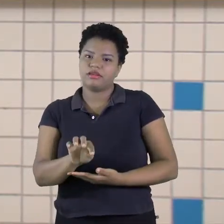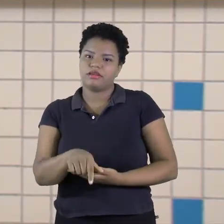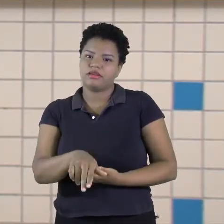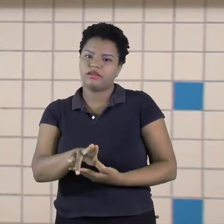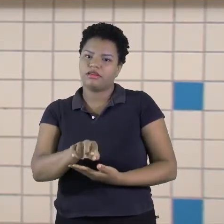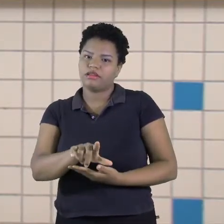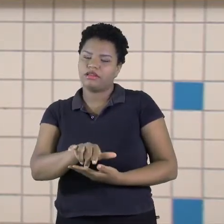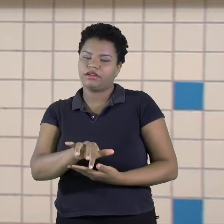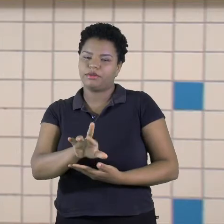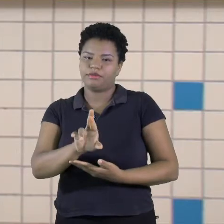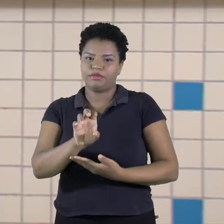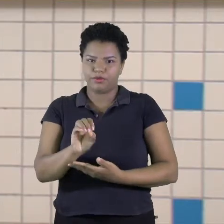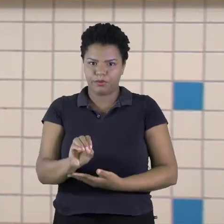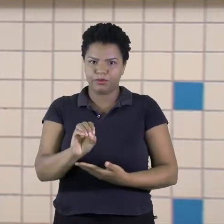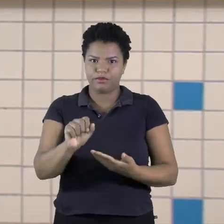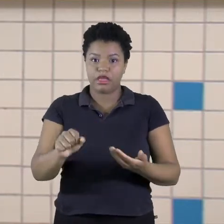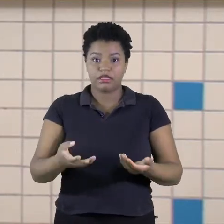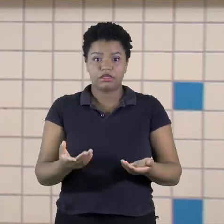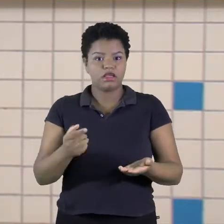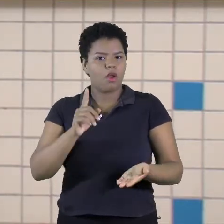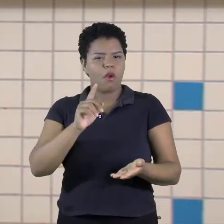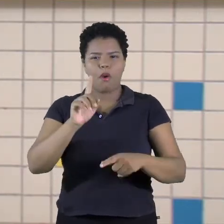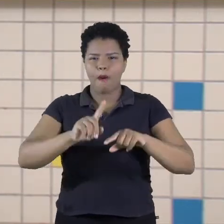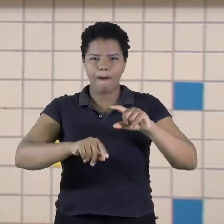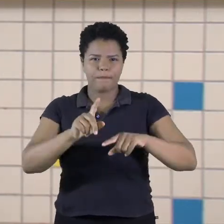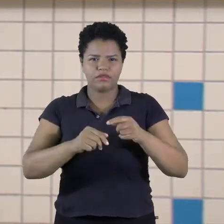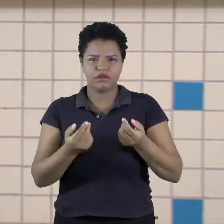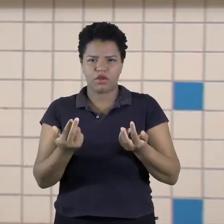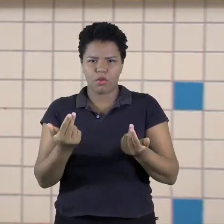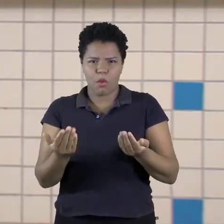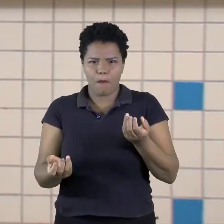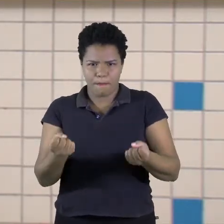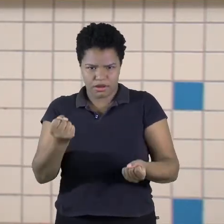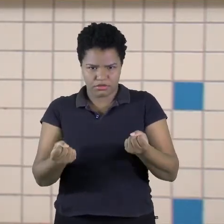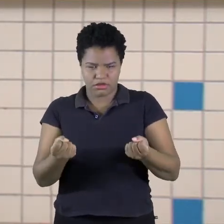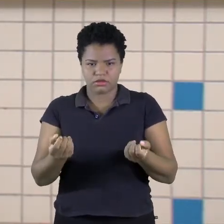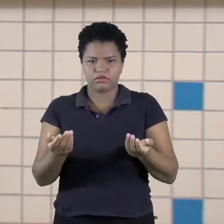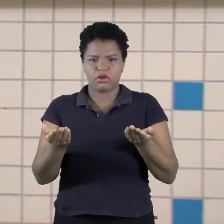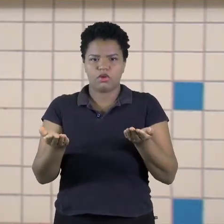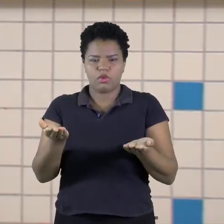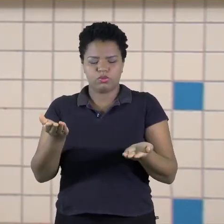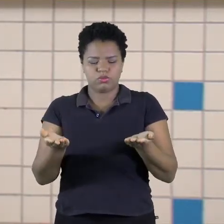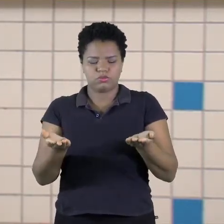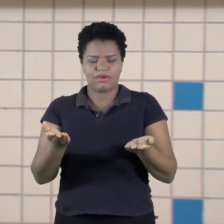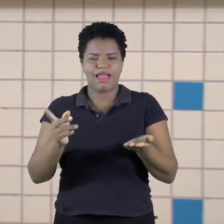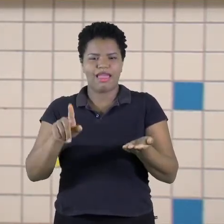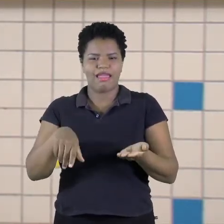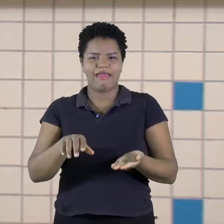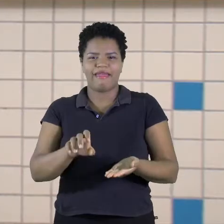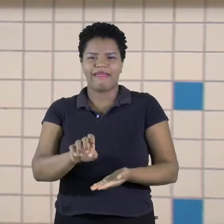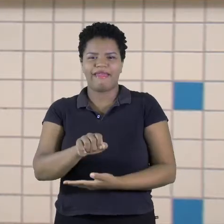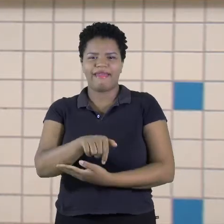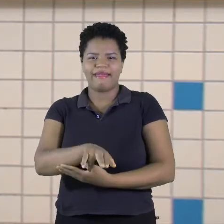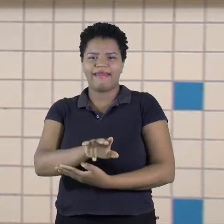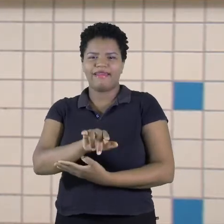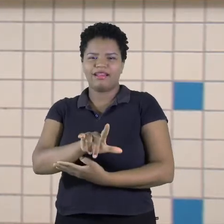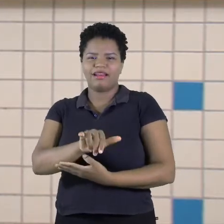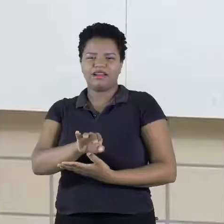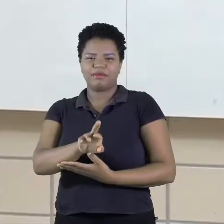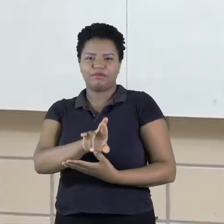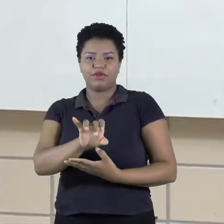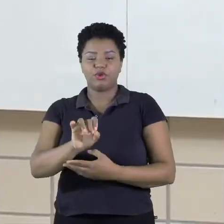objetos do mesmo peso, eu tenho um equilíbrio, certo? Significa que tudo está no seu devido